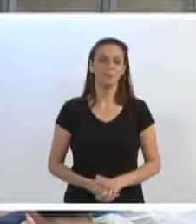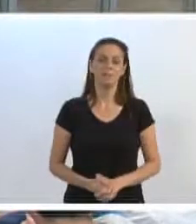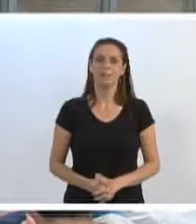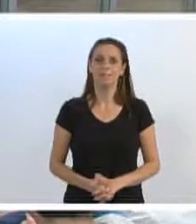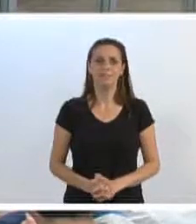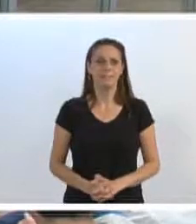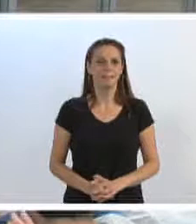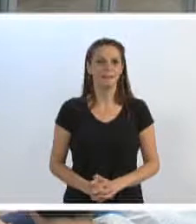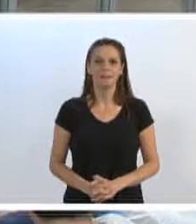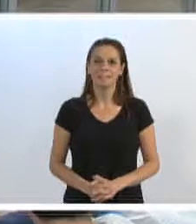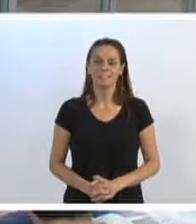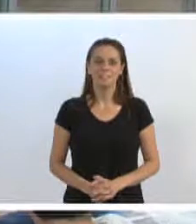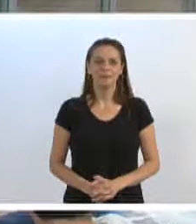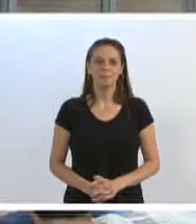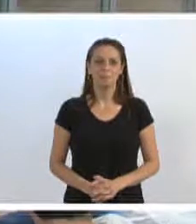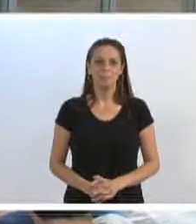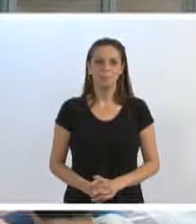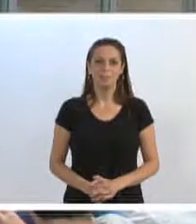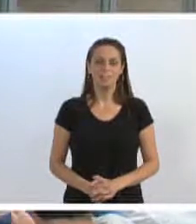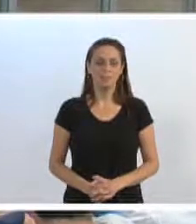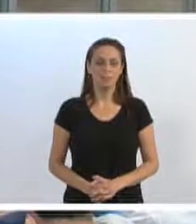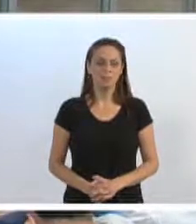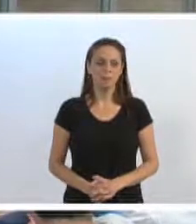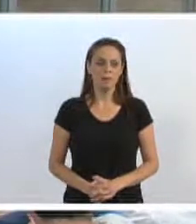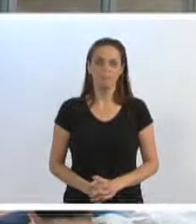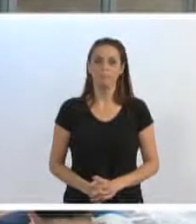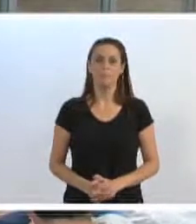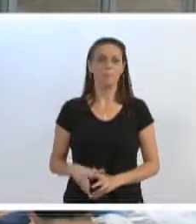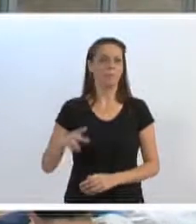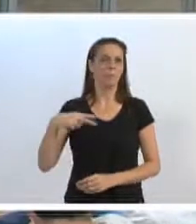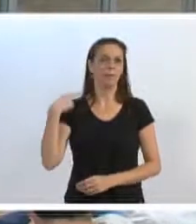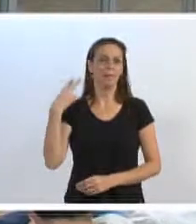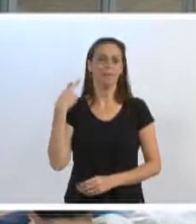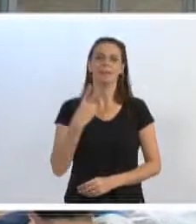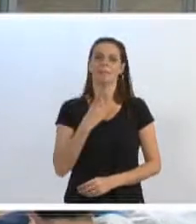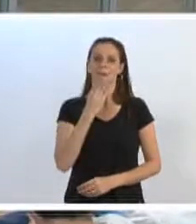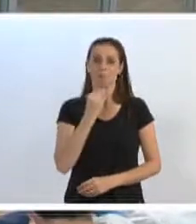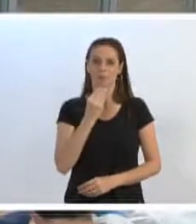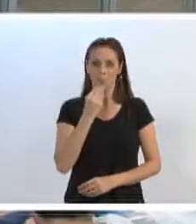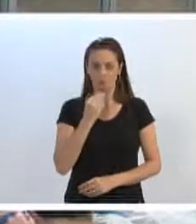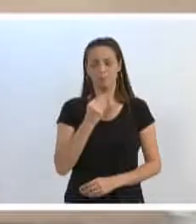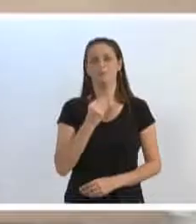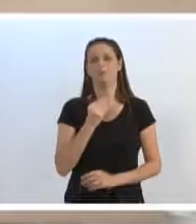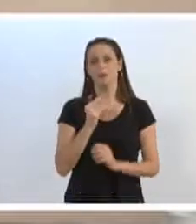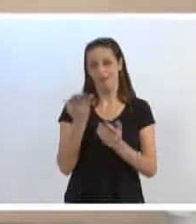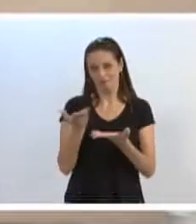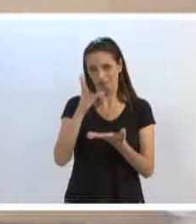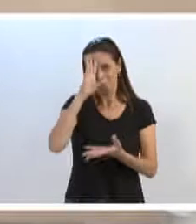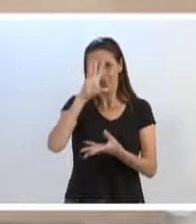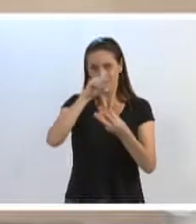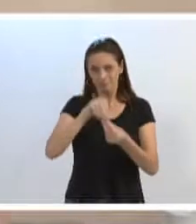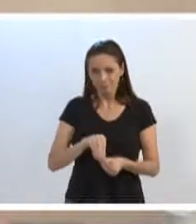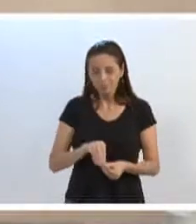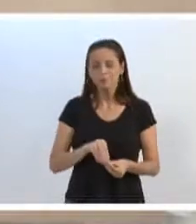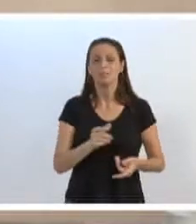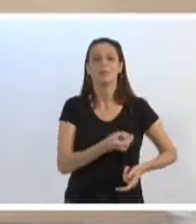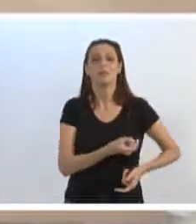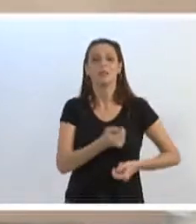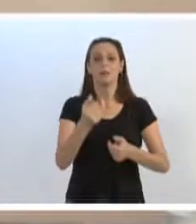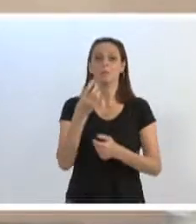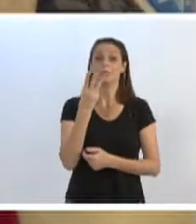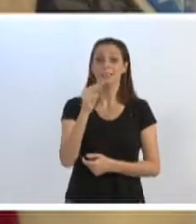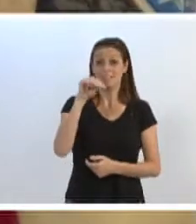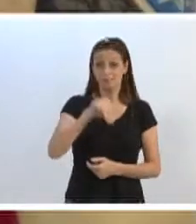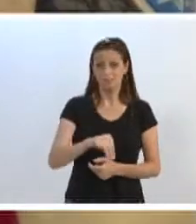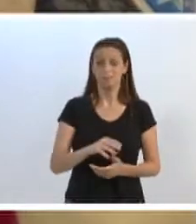Muito obrigado, vereador Bruno. Para concluir o vosso pronunciamento, também em função das partes, vou lhe conceder mais 3